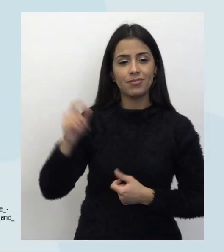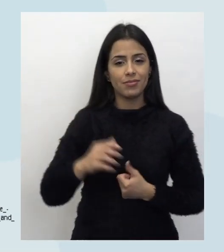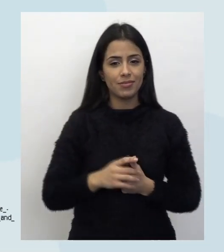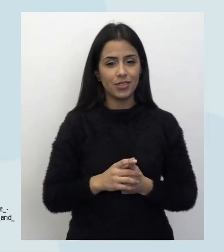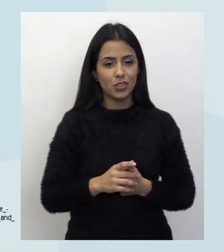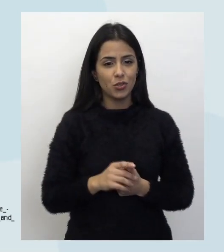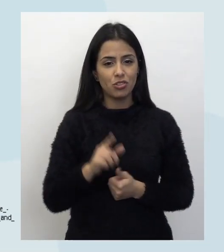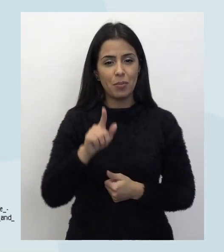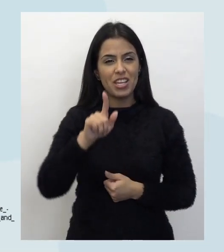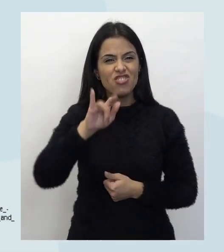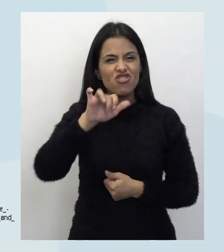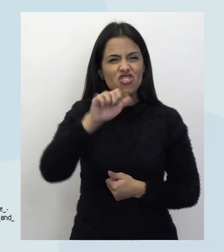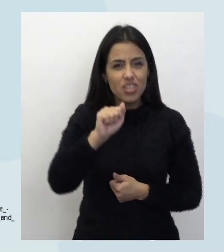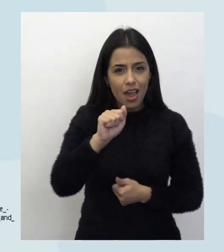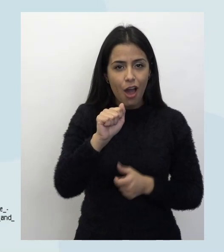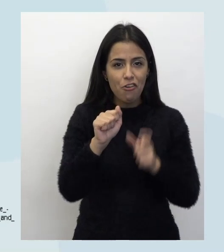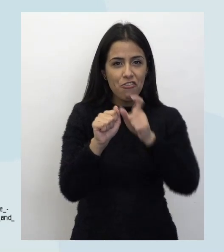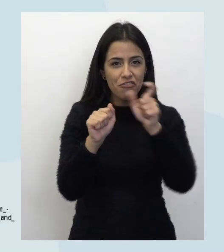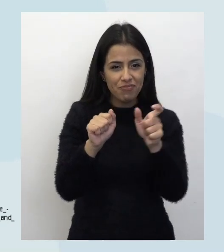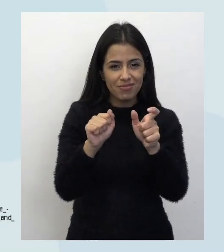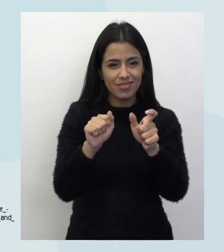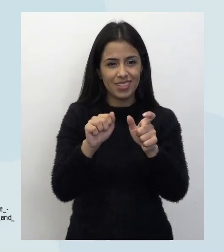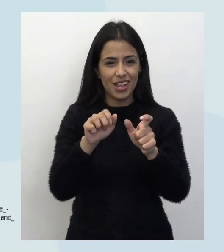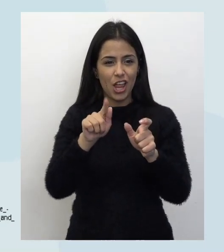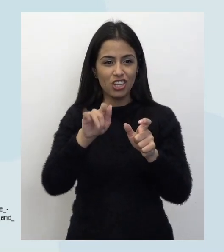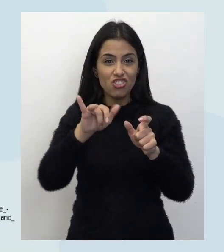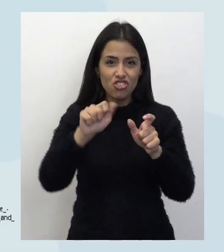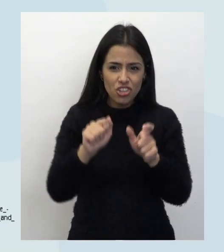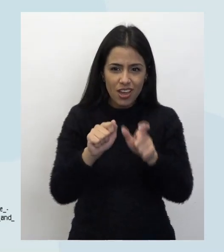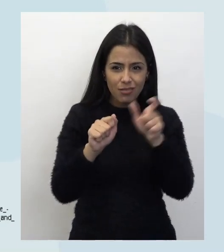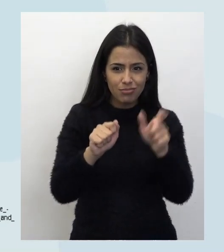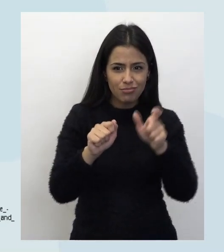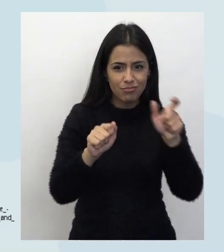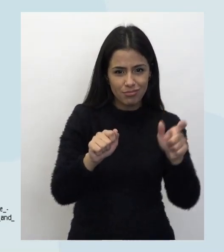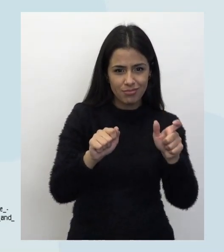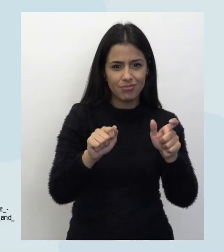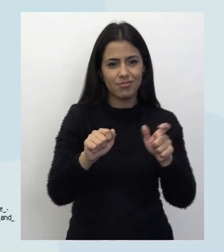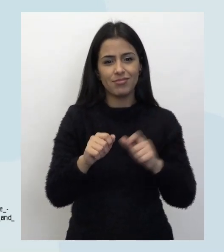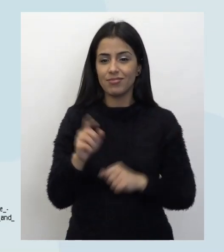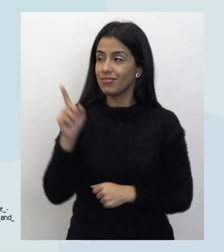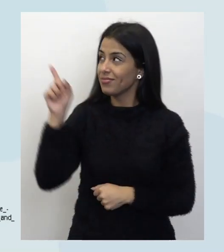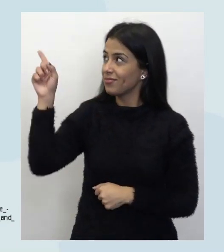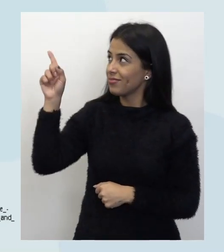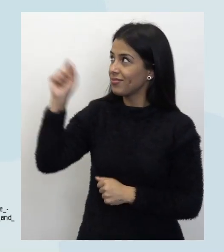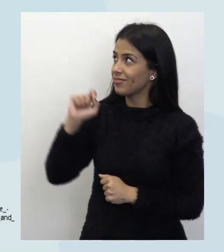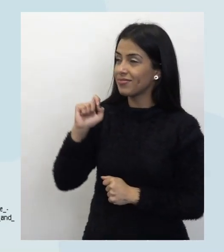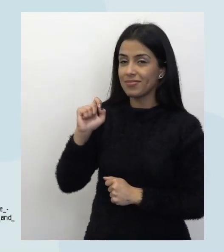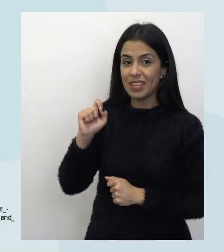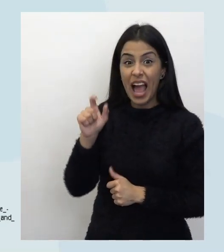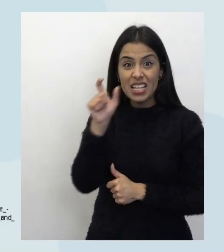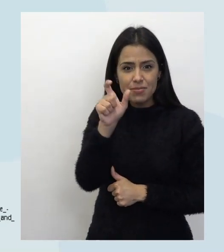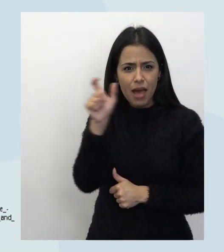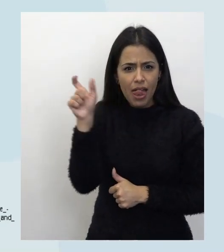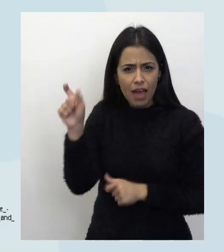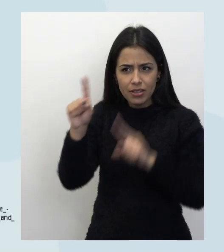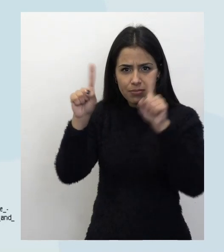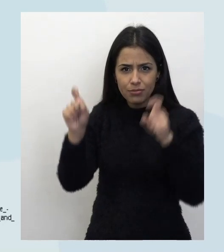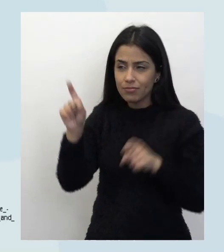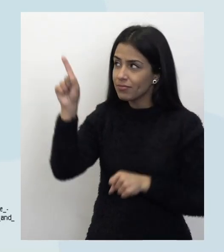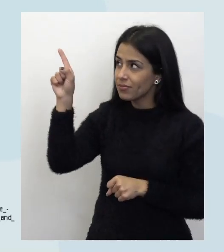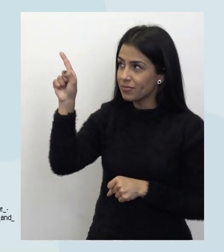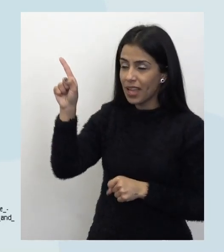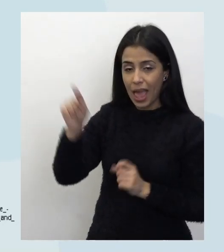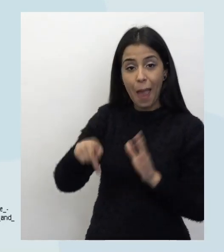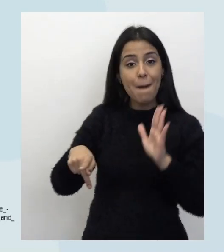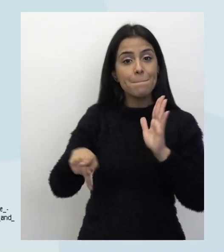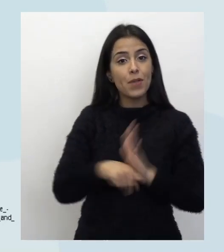microscópio, democracia, fantasma, estádio, hídrico, oceano, entre outras, são derivadas do grego